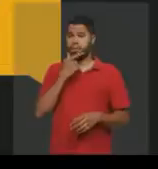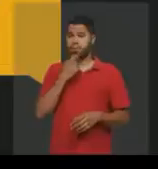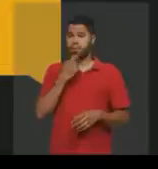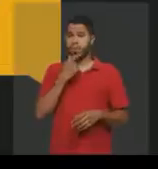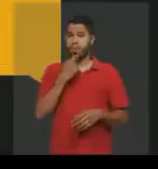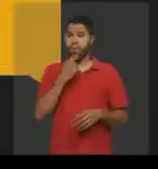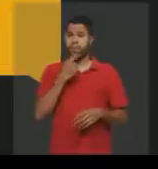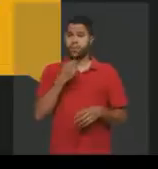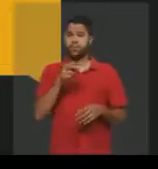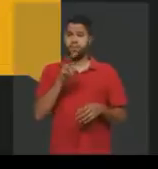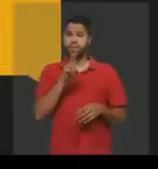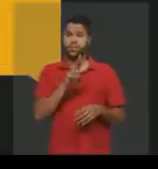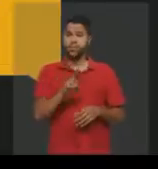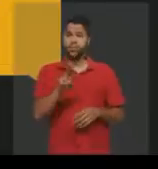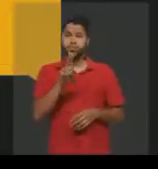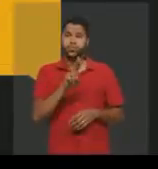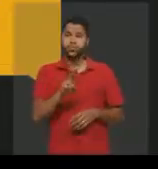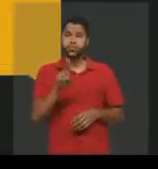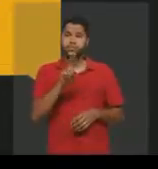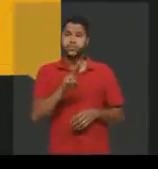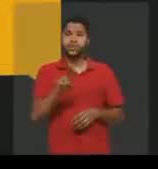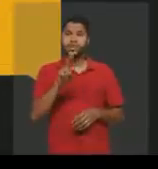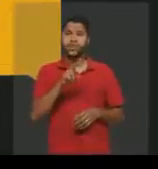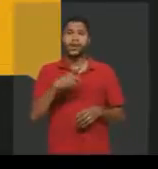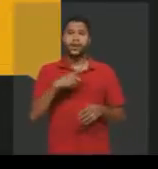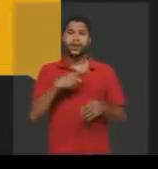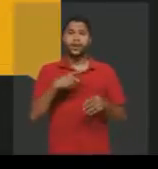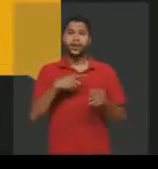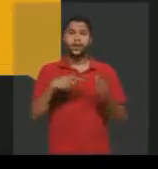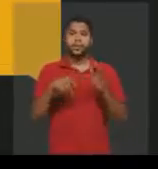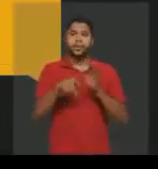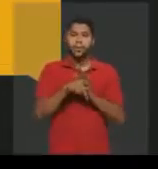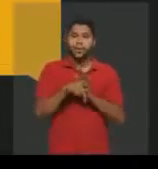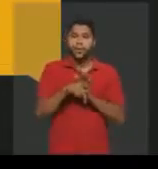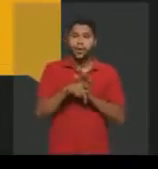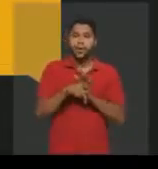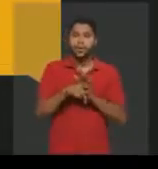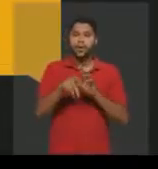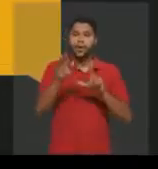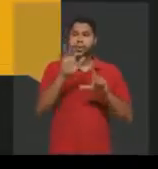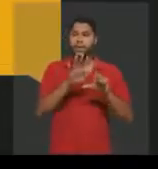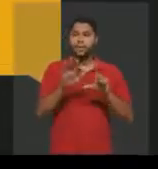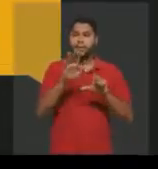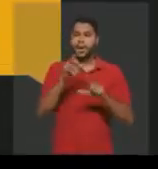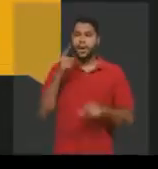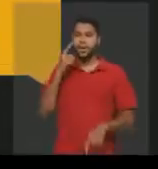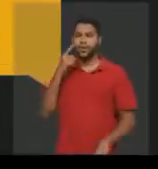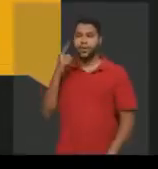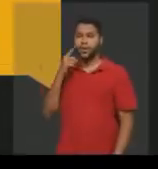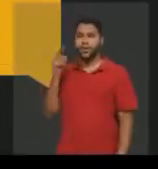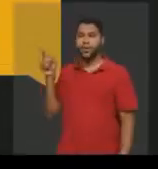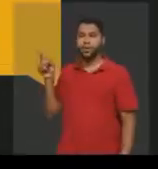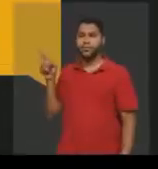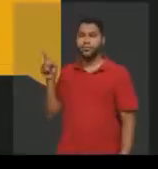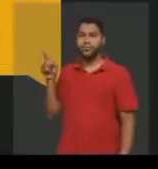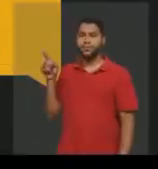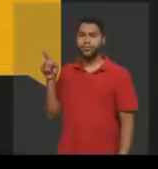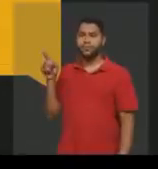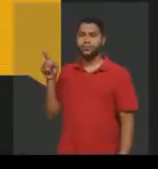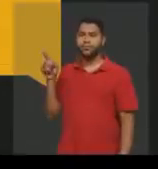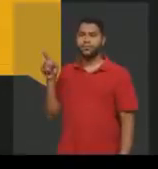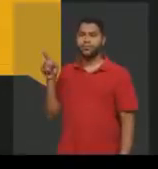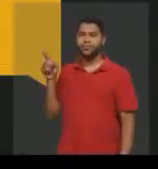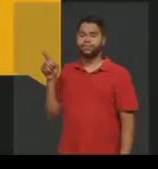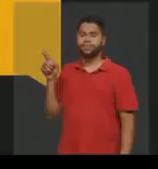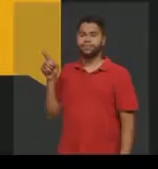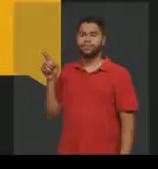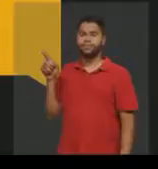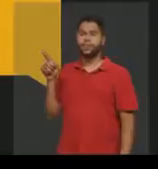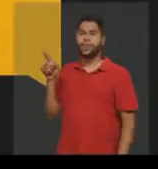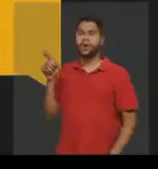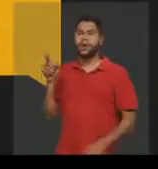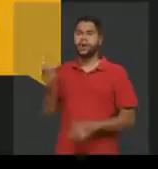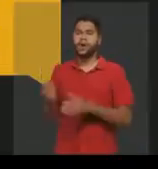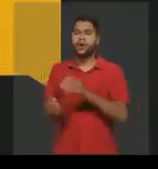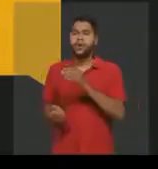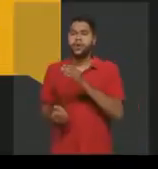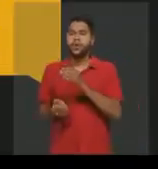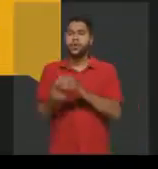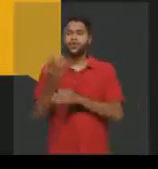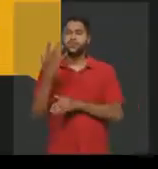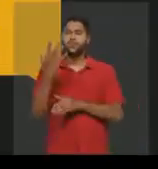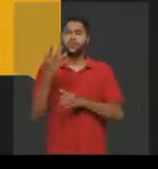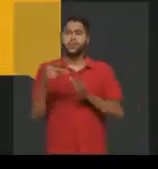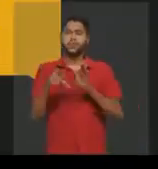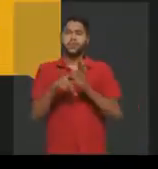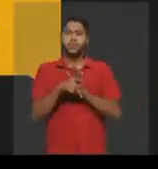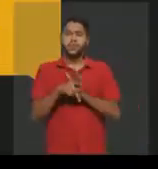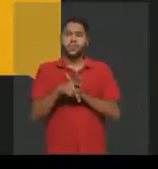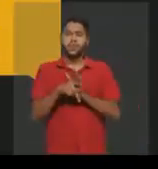vai utilizar, ele vai se apropriar dessas imagens do cotidiano para construir as obras de